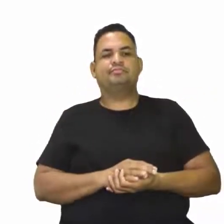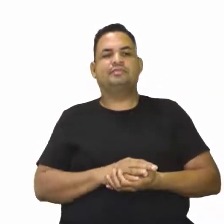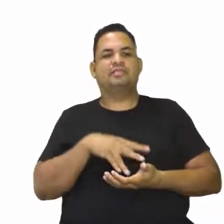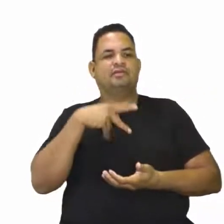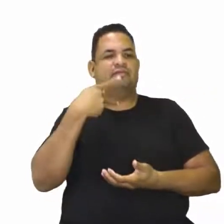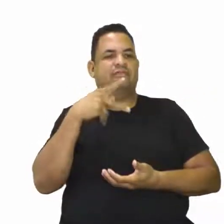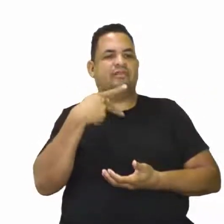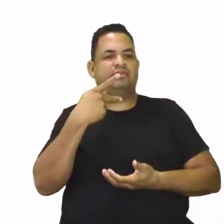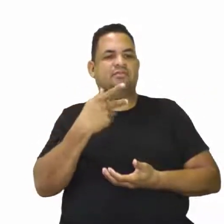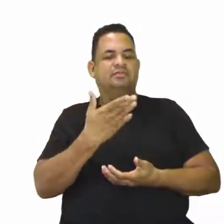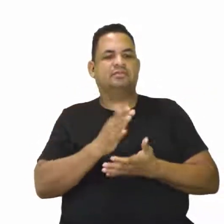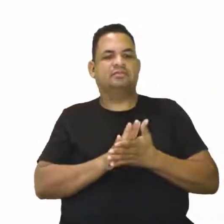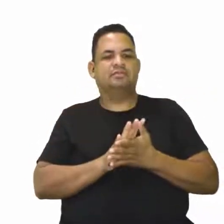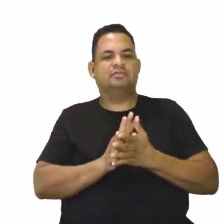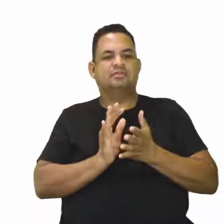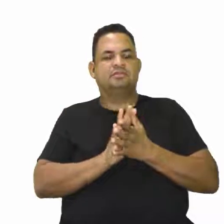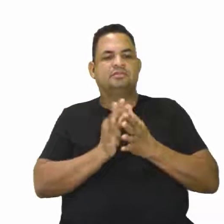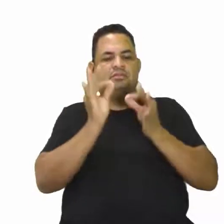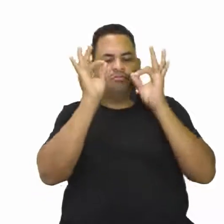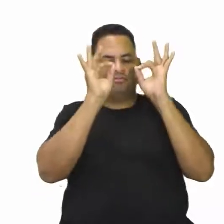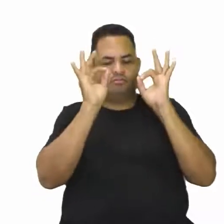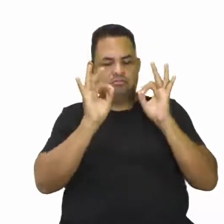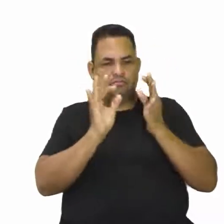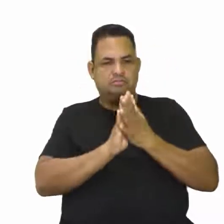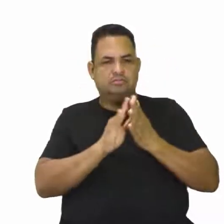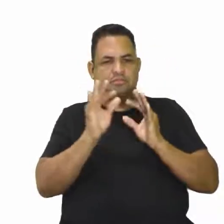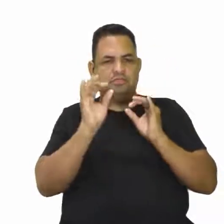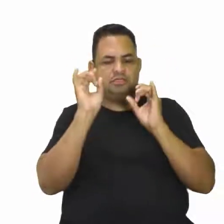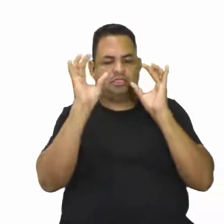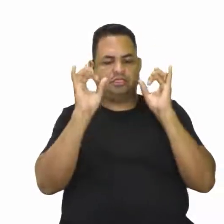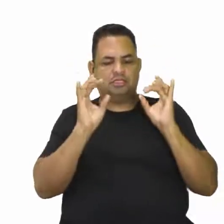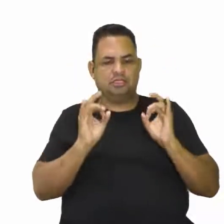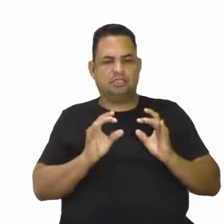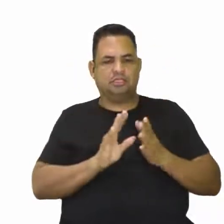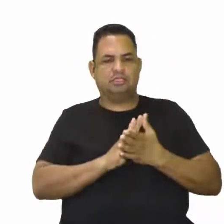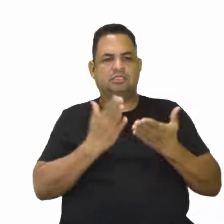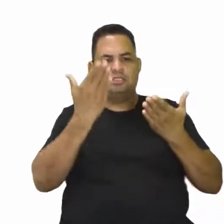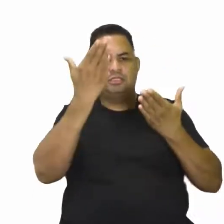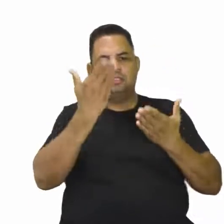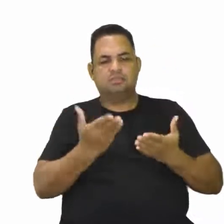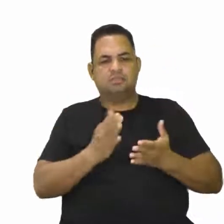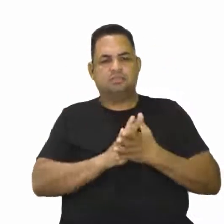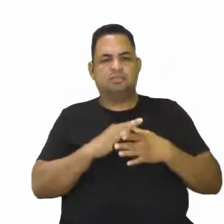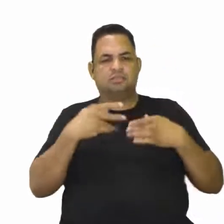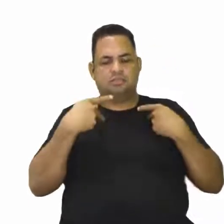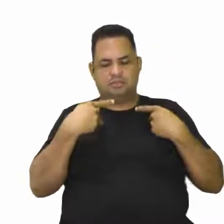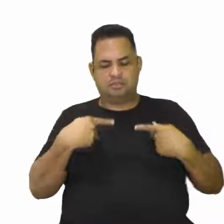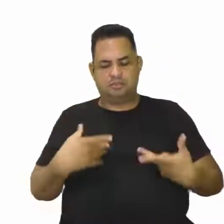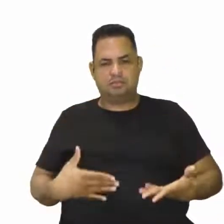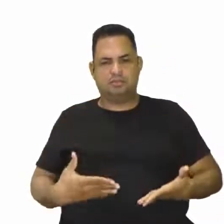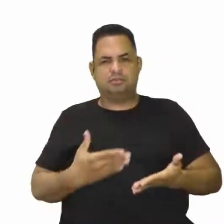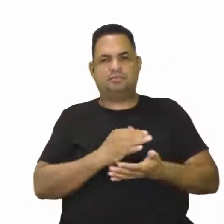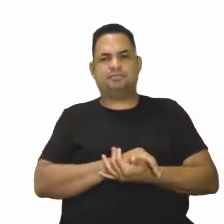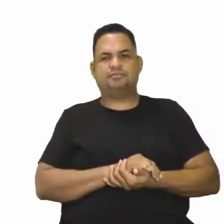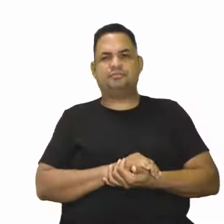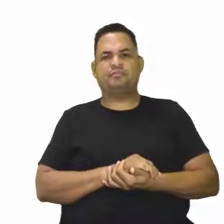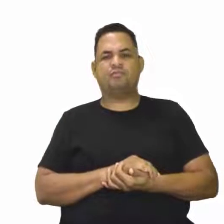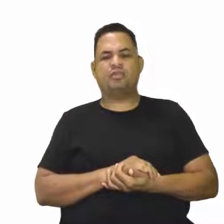está ali fazendo uma descrição física. Vamos dar só mais uma olhadinha, que agora eu posso comentar,